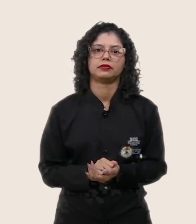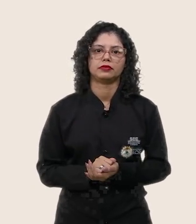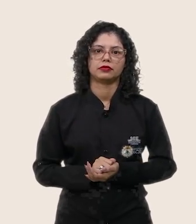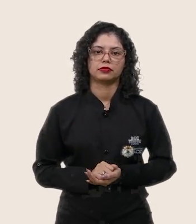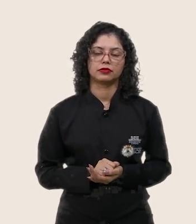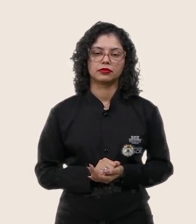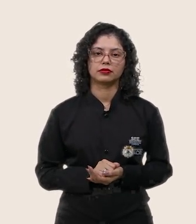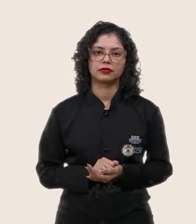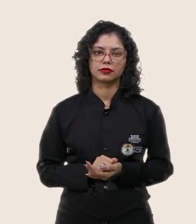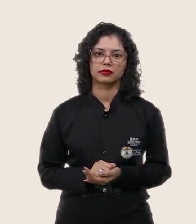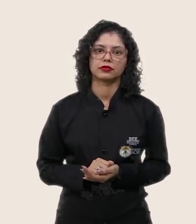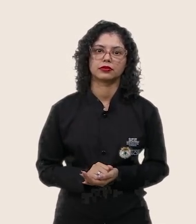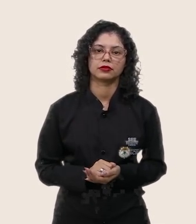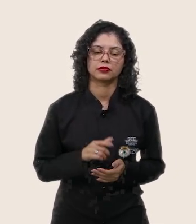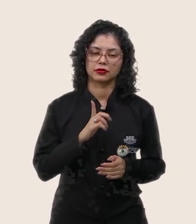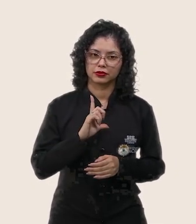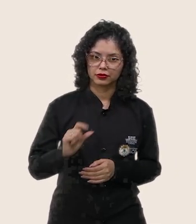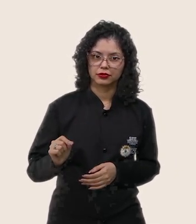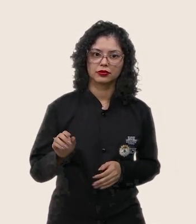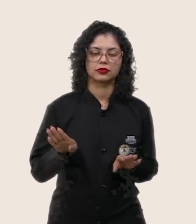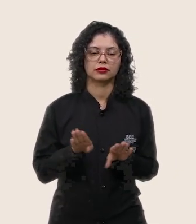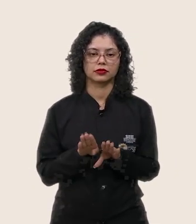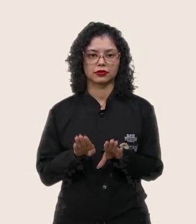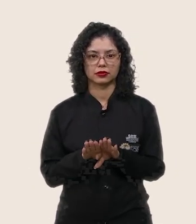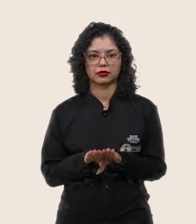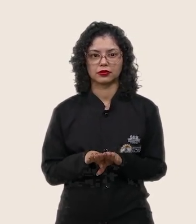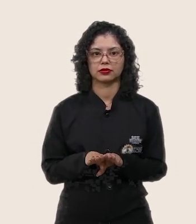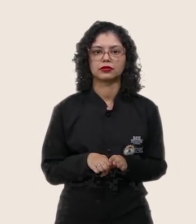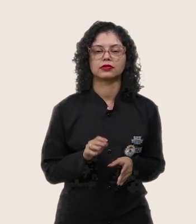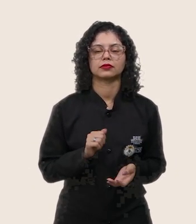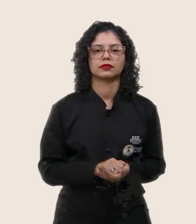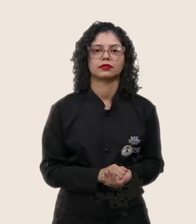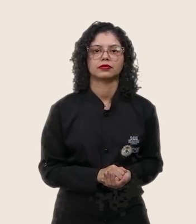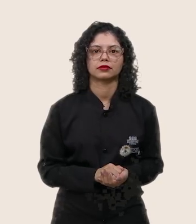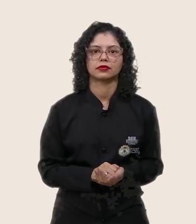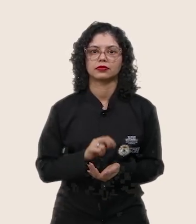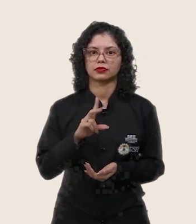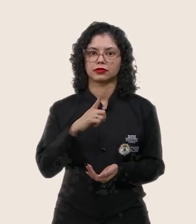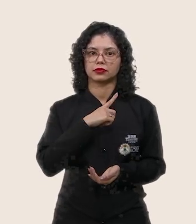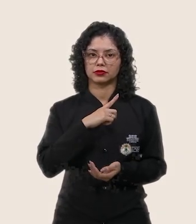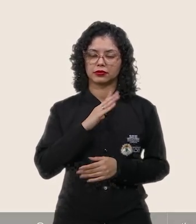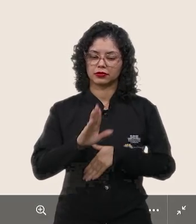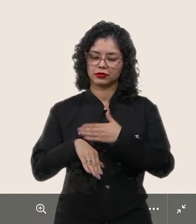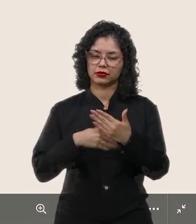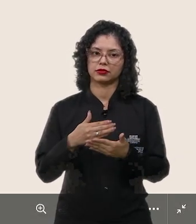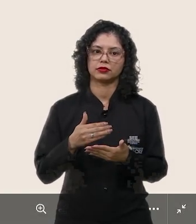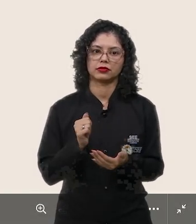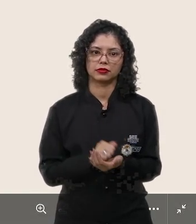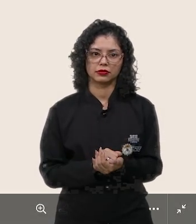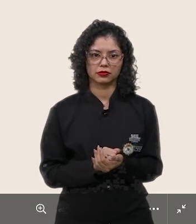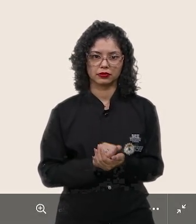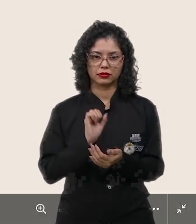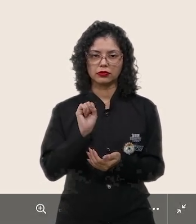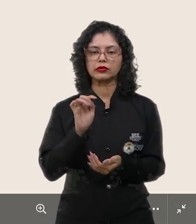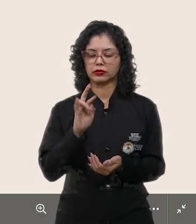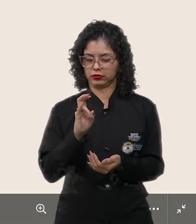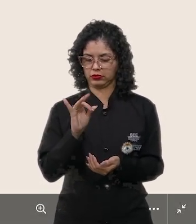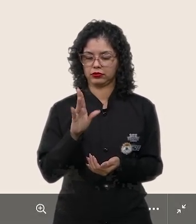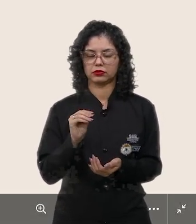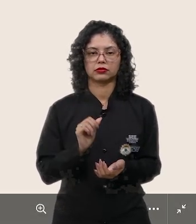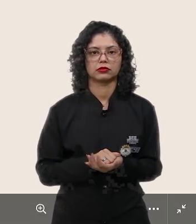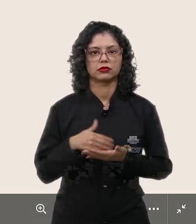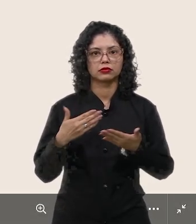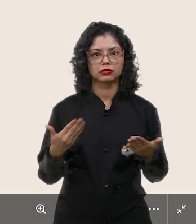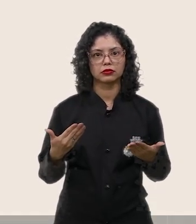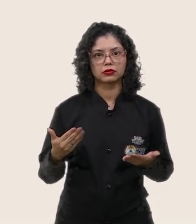Então a água suja vai ser drenada ali pela bomba e vai ali para o processo de centrifugação, né?